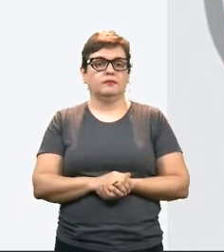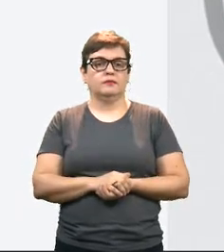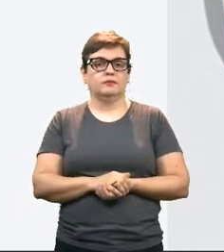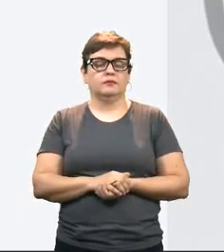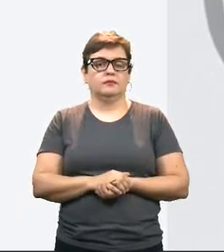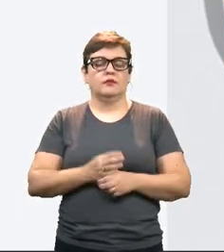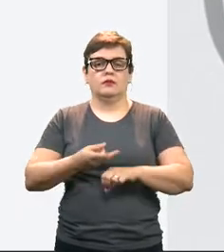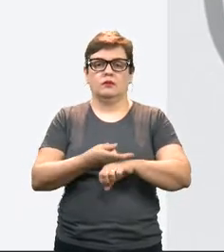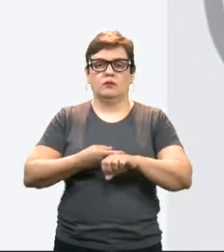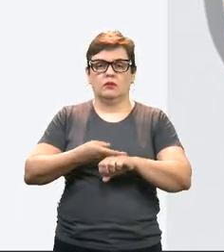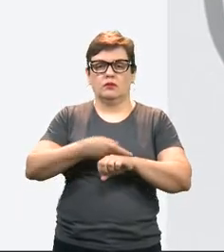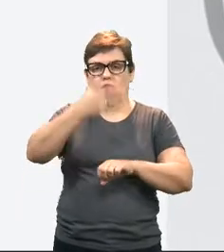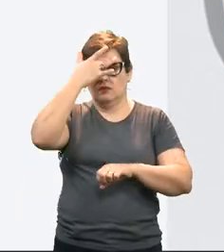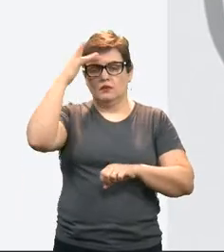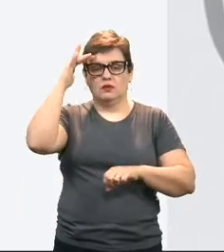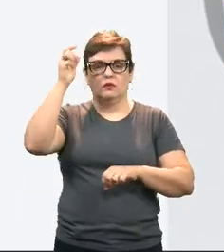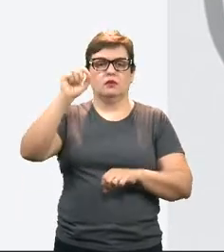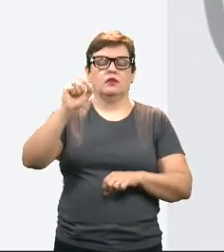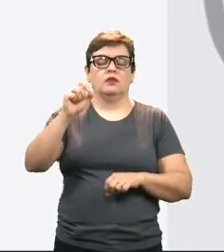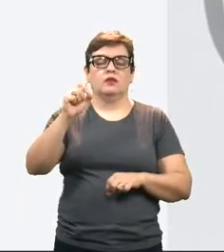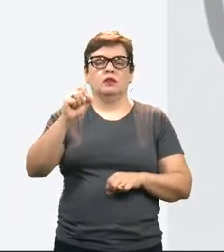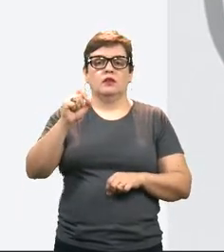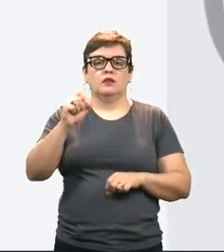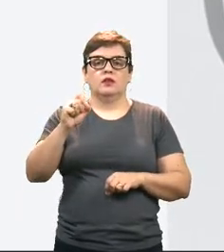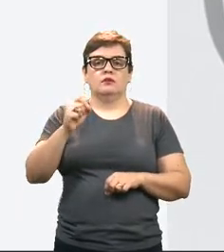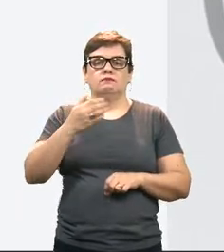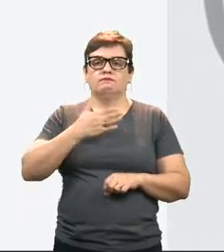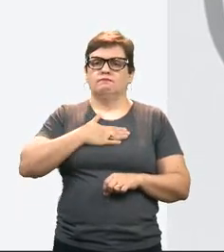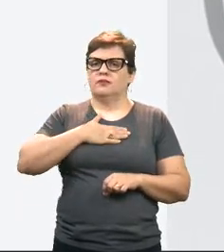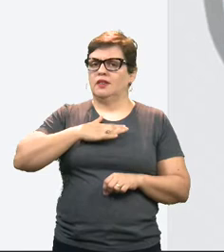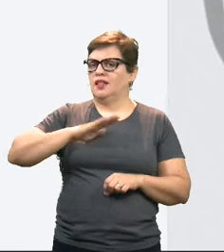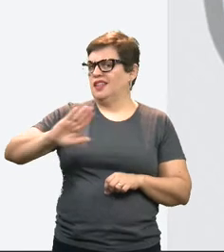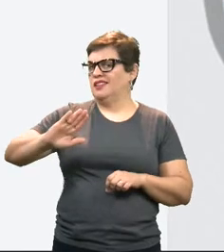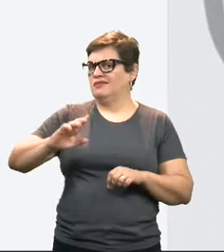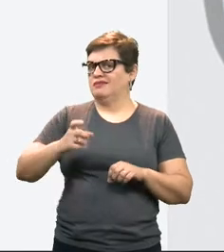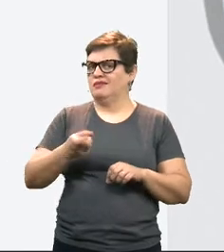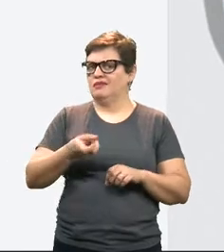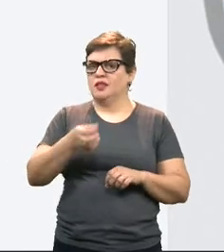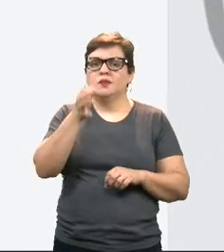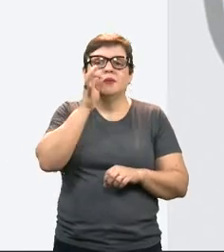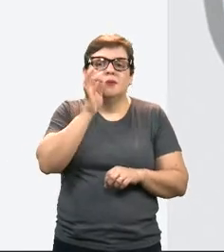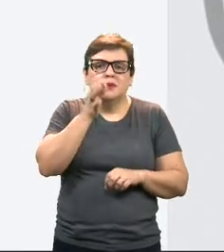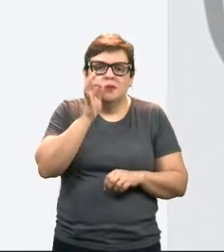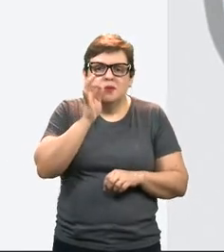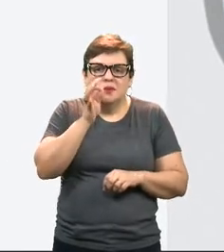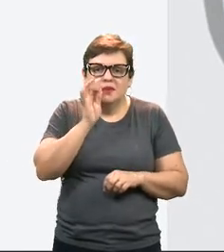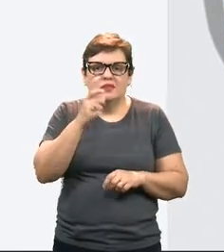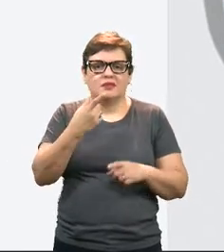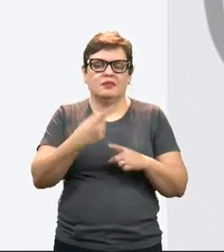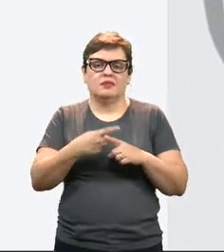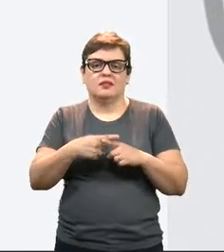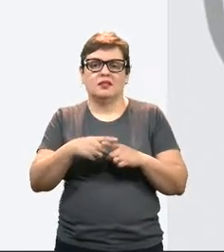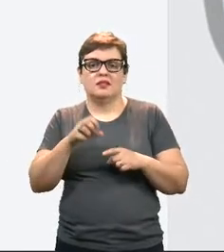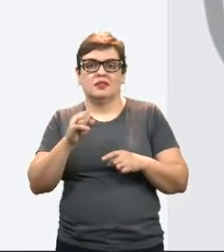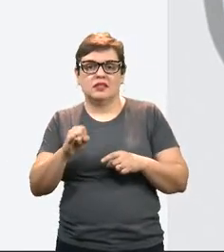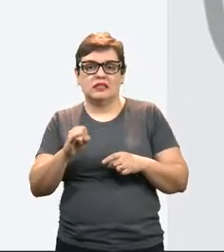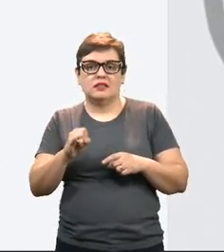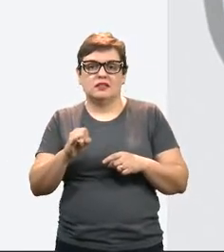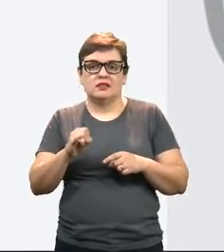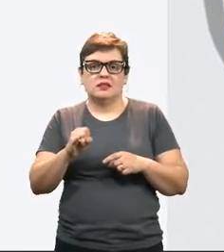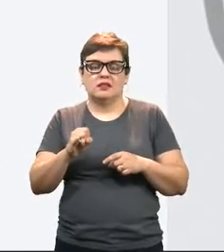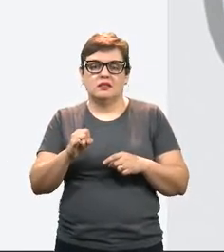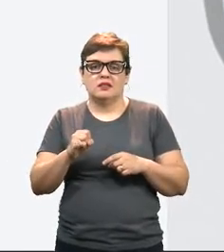Procuram pessoas que não gostam de maconha, porque se gostassem não iriam no médico, iam no